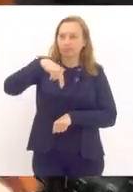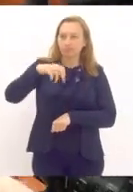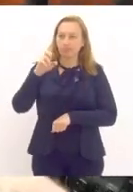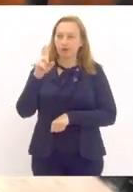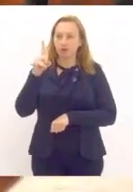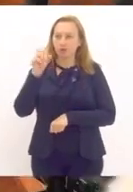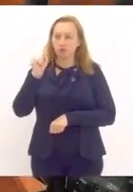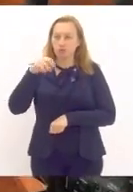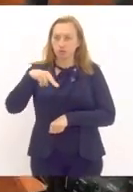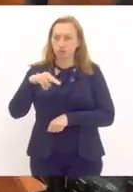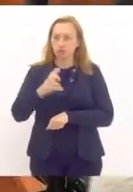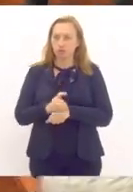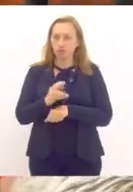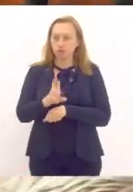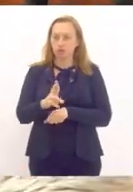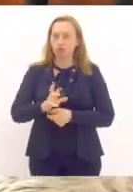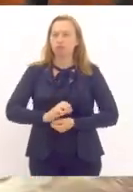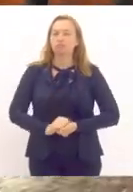Rocha.